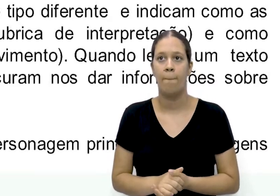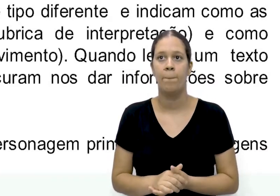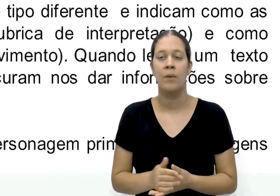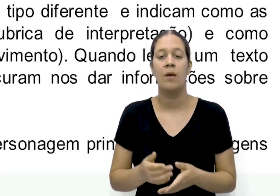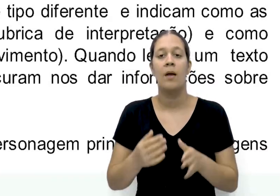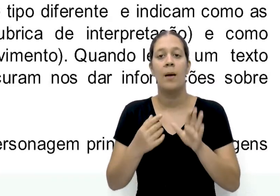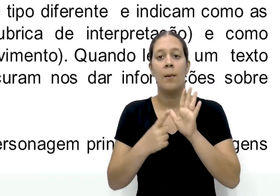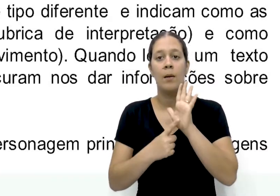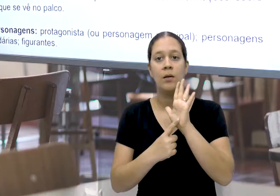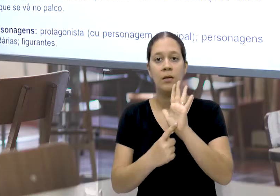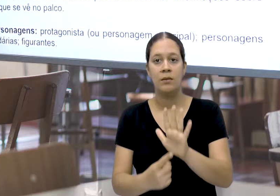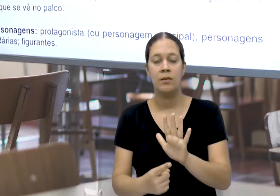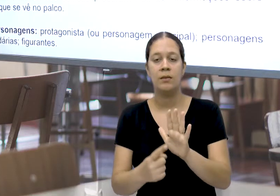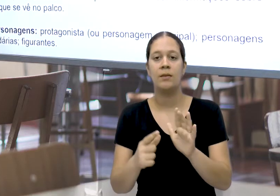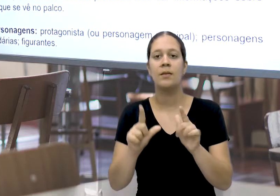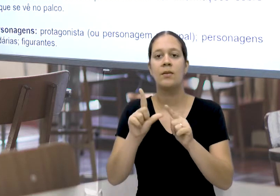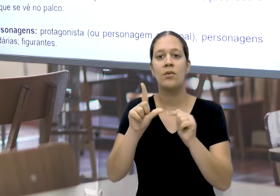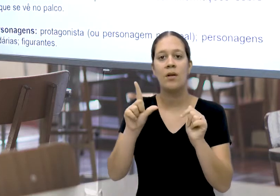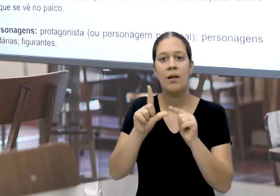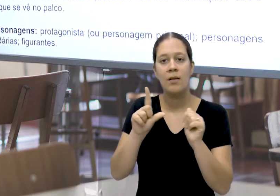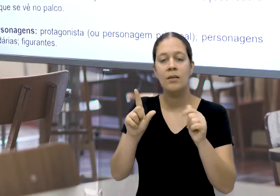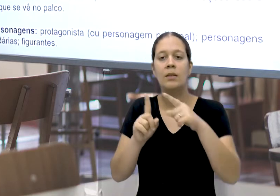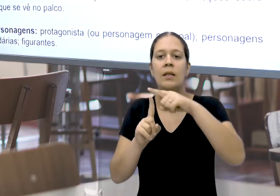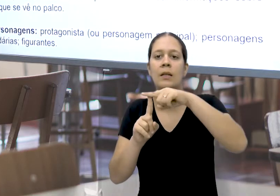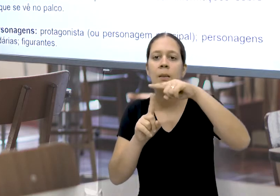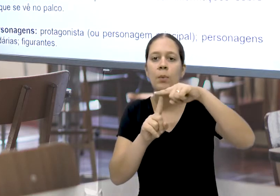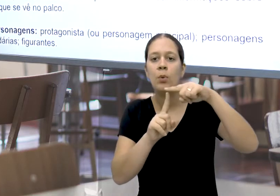de interpretação. Por exemplo, Daphne